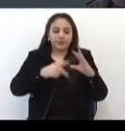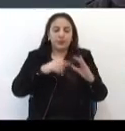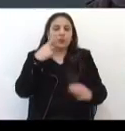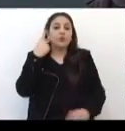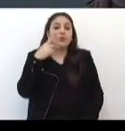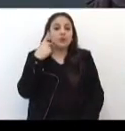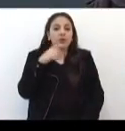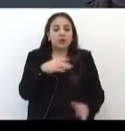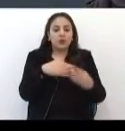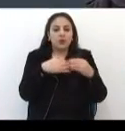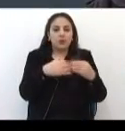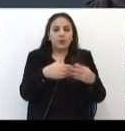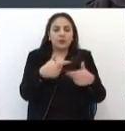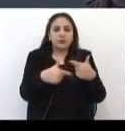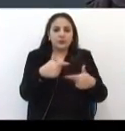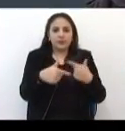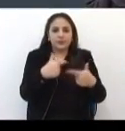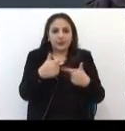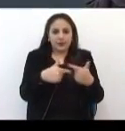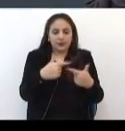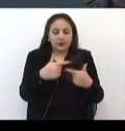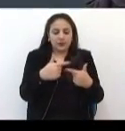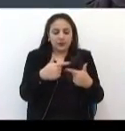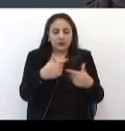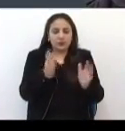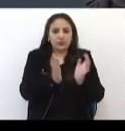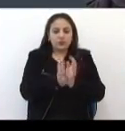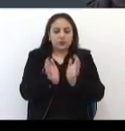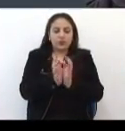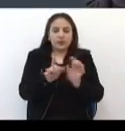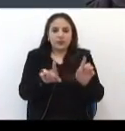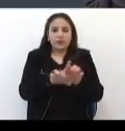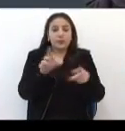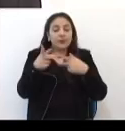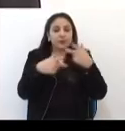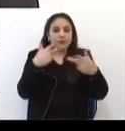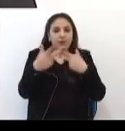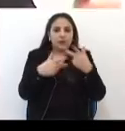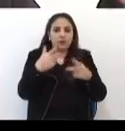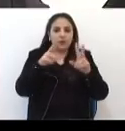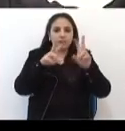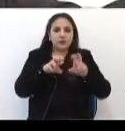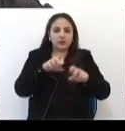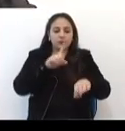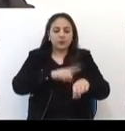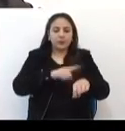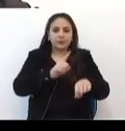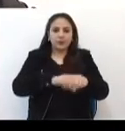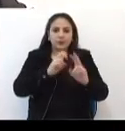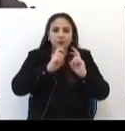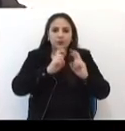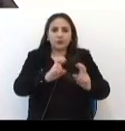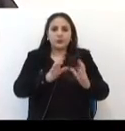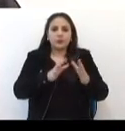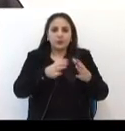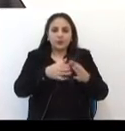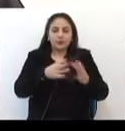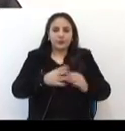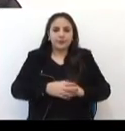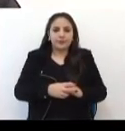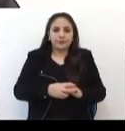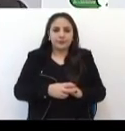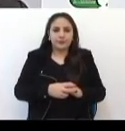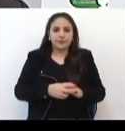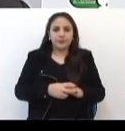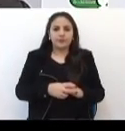Câmara. O parlamentar acompanha o trabalho de apuração dos colegas e também se manifestou sobre a situação dos ônibus da